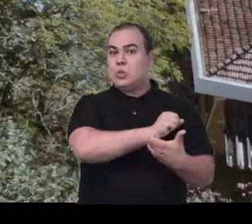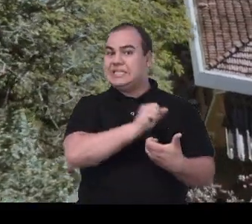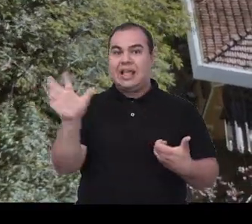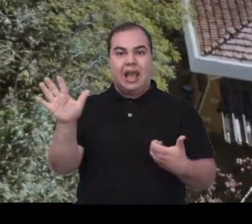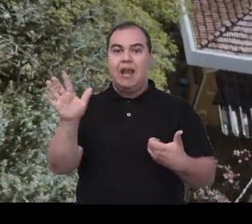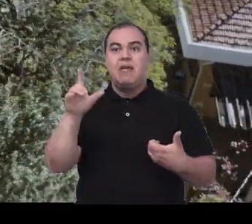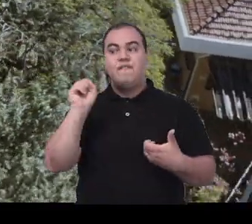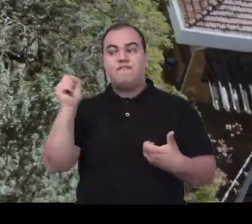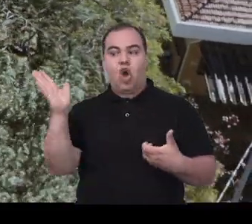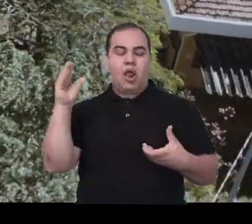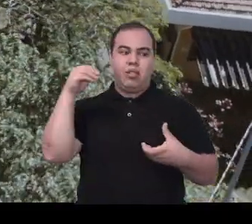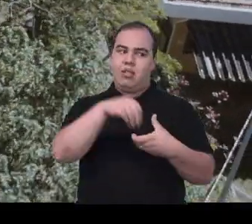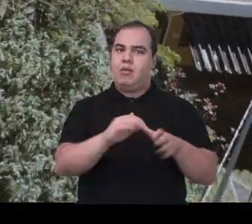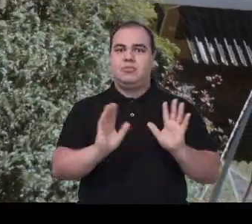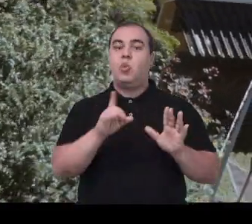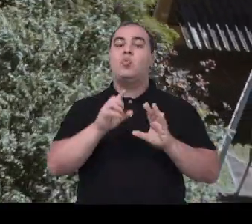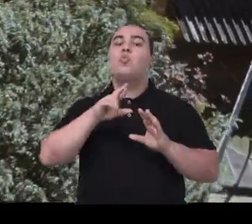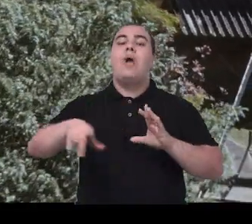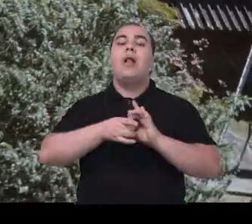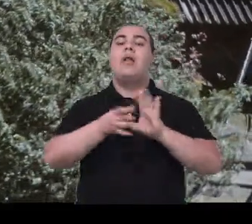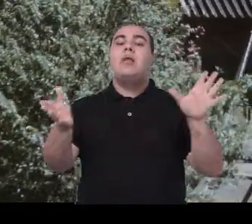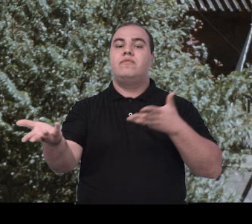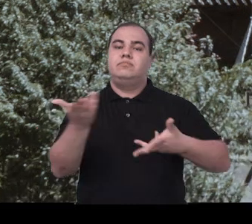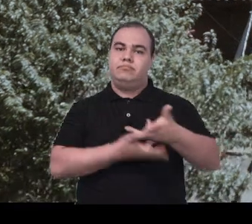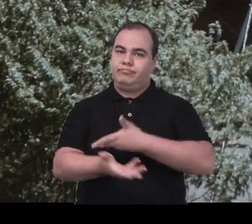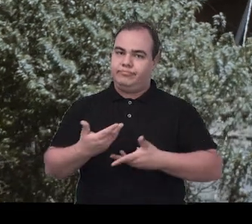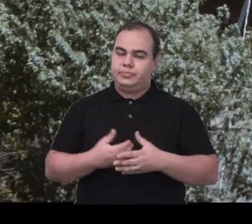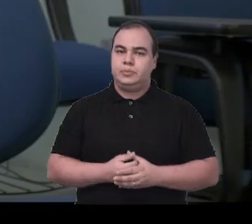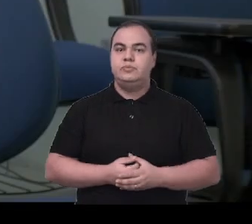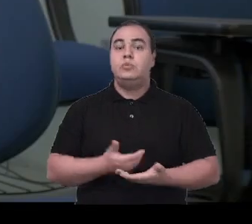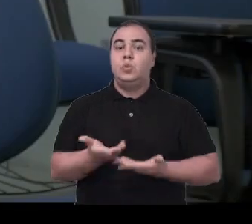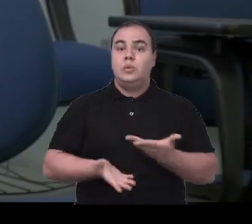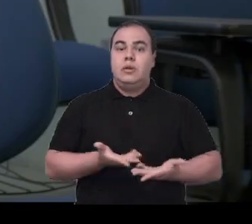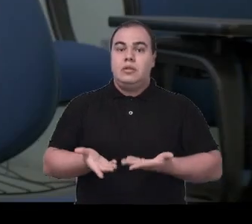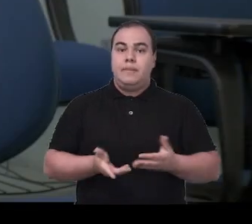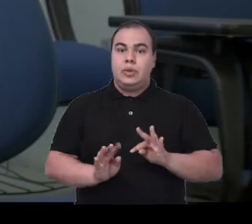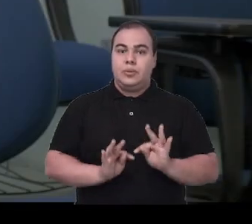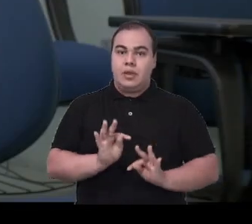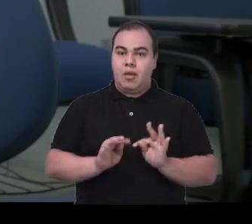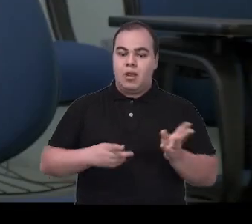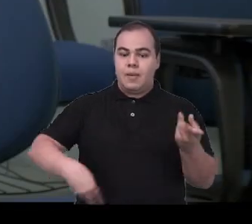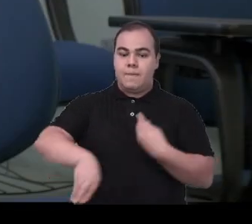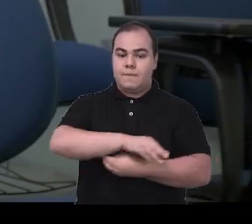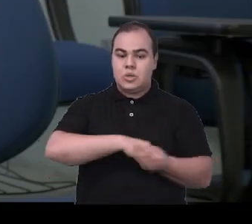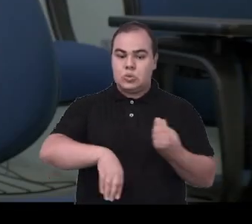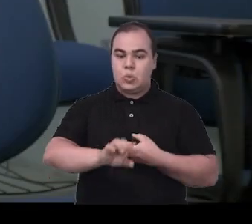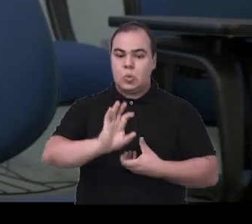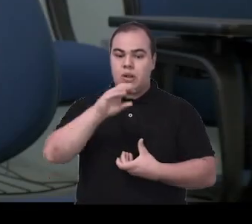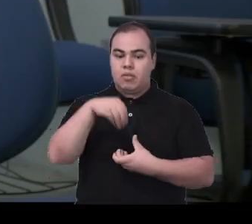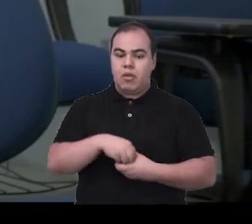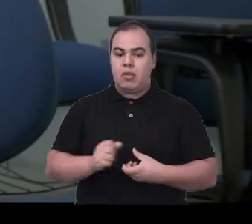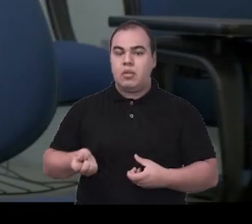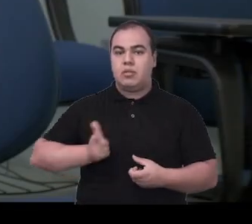não sai, quem está fora, né, não tinha um livre acesso. O tratamento técnico ele se mistura,